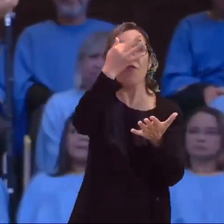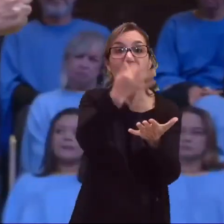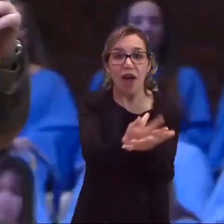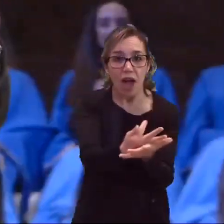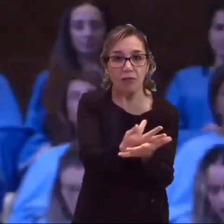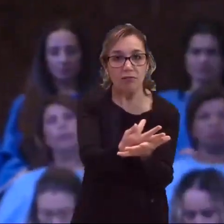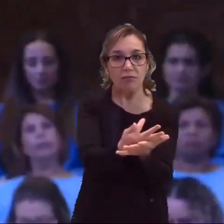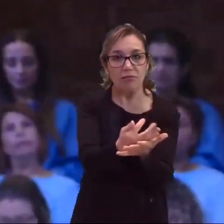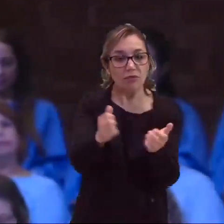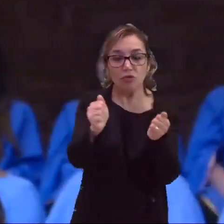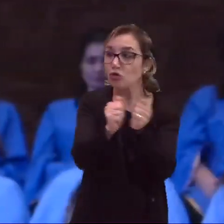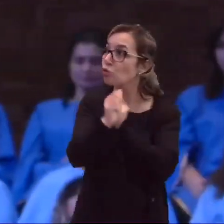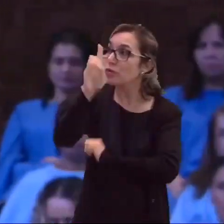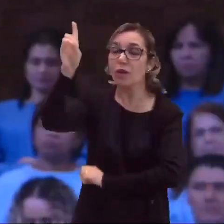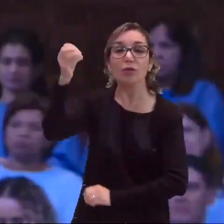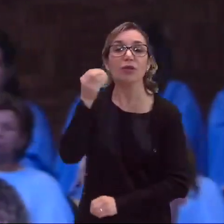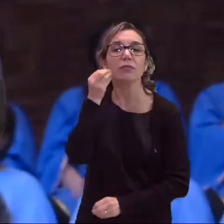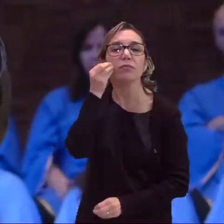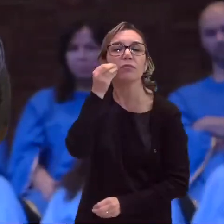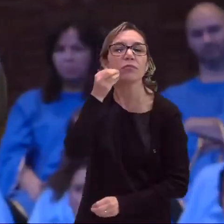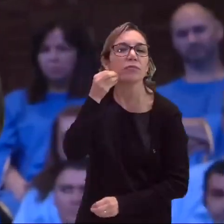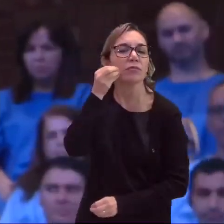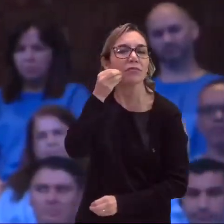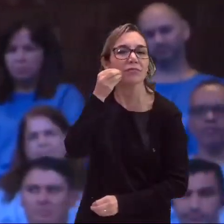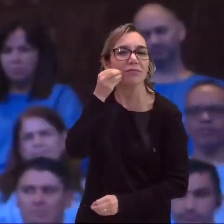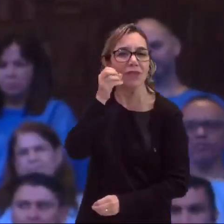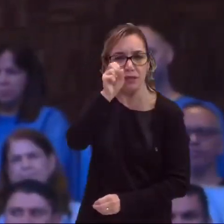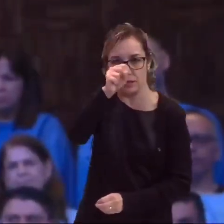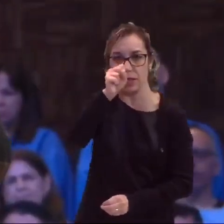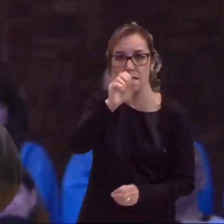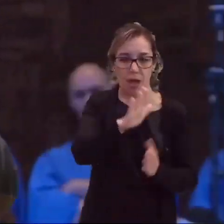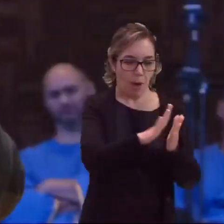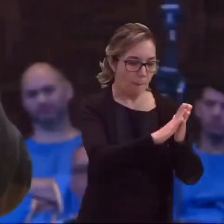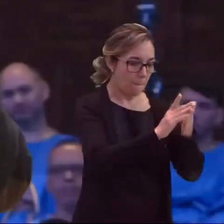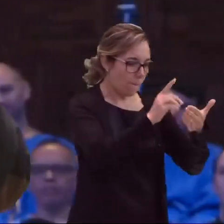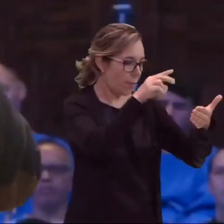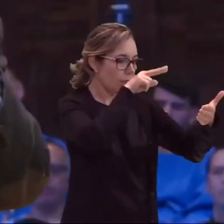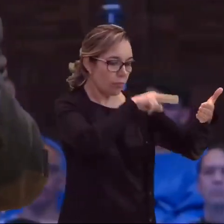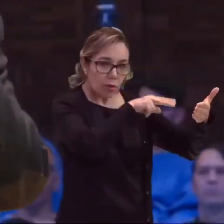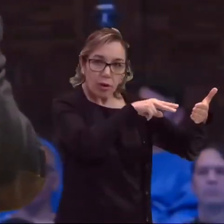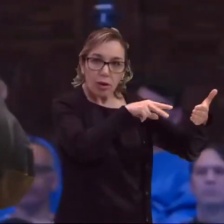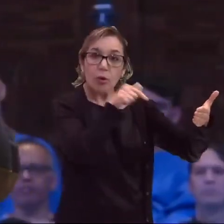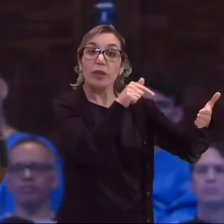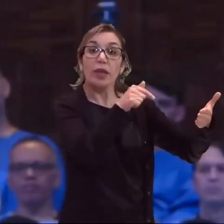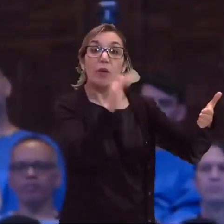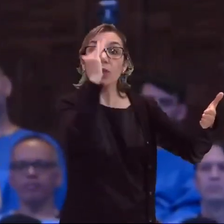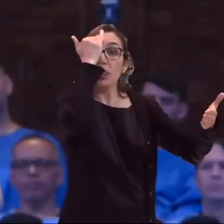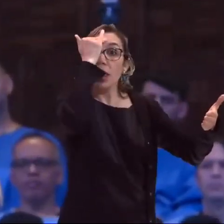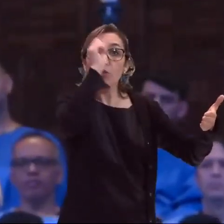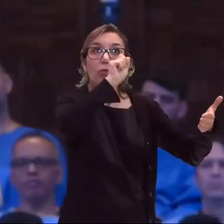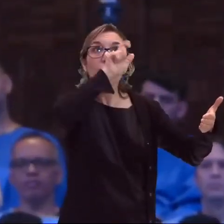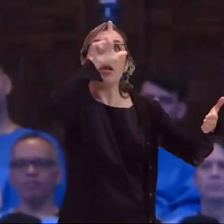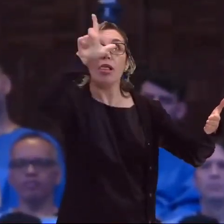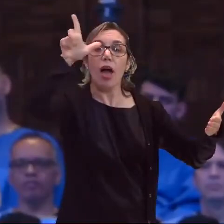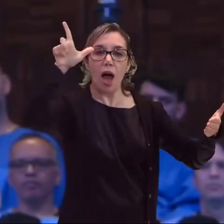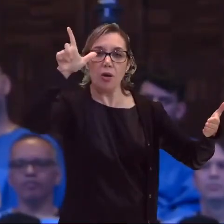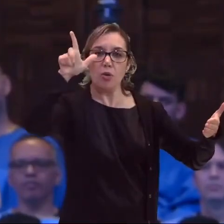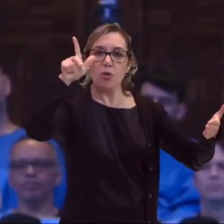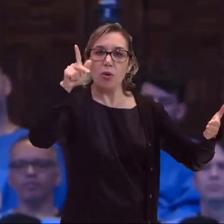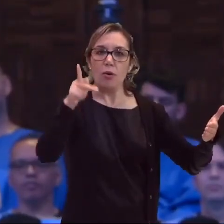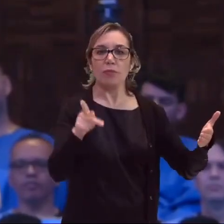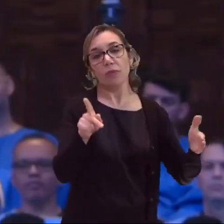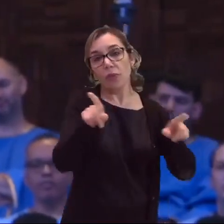com a Bíblia eu entendo a palavra e creio nas promessas de Deus